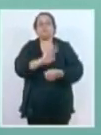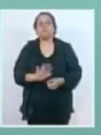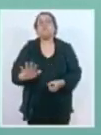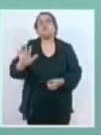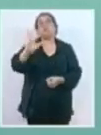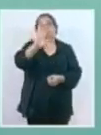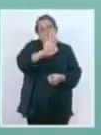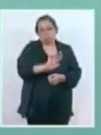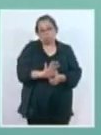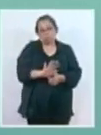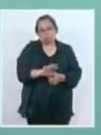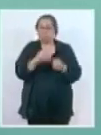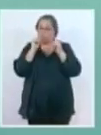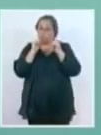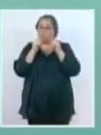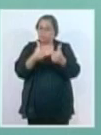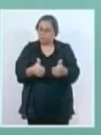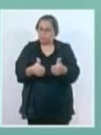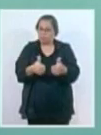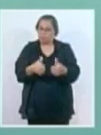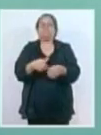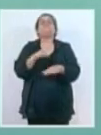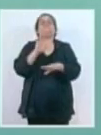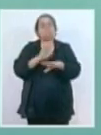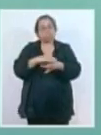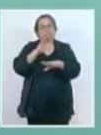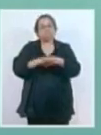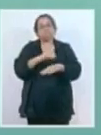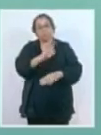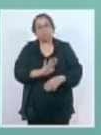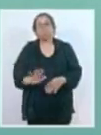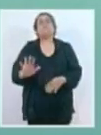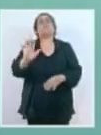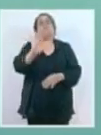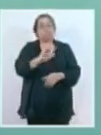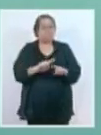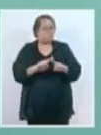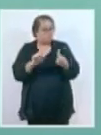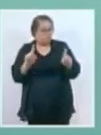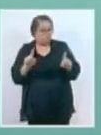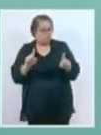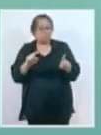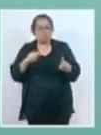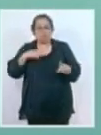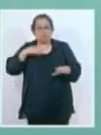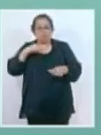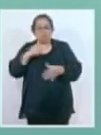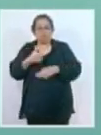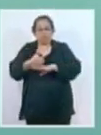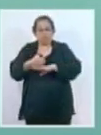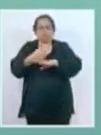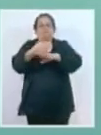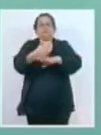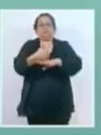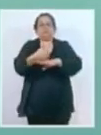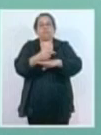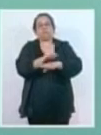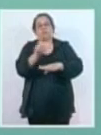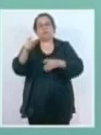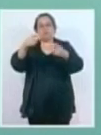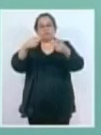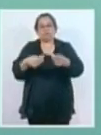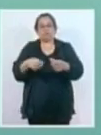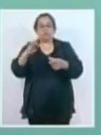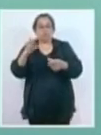não existe. O vereador, ele atua na cidade inteira. Só que, como eu fui eleito predominantemente ali, eu moro ali, né,